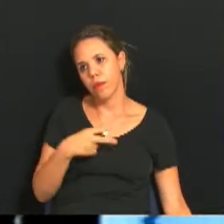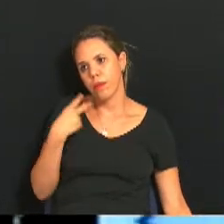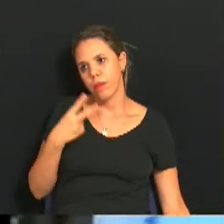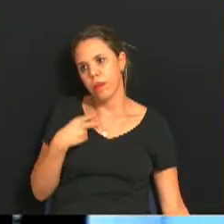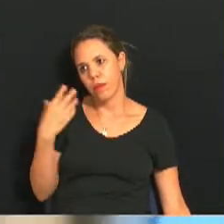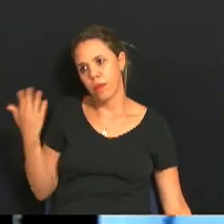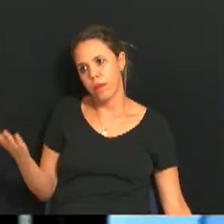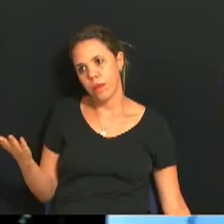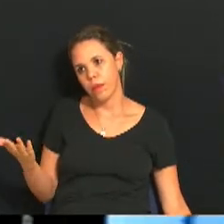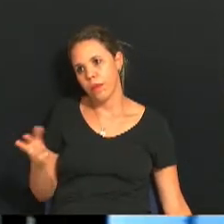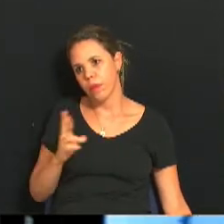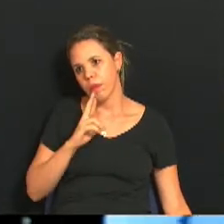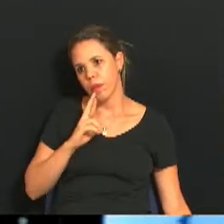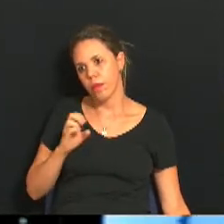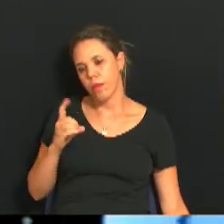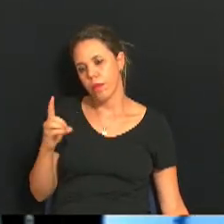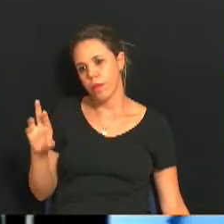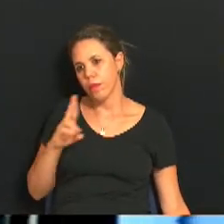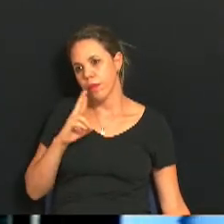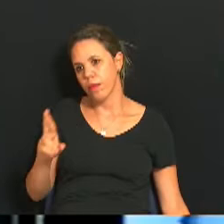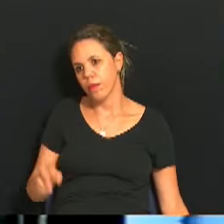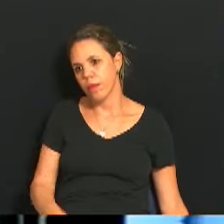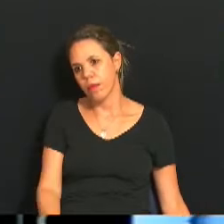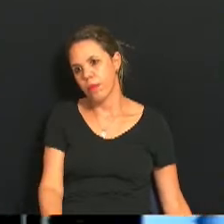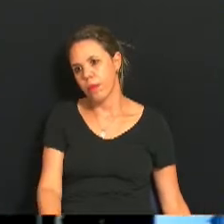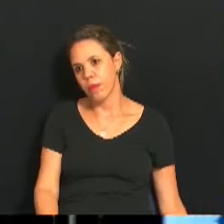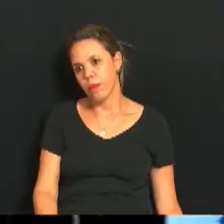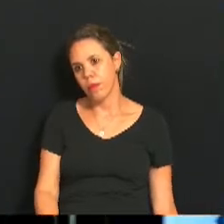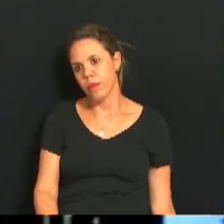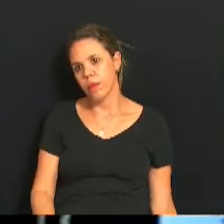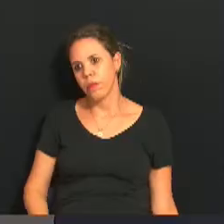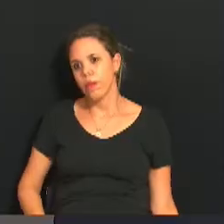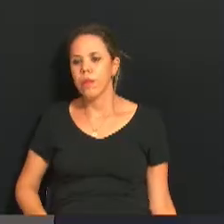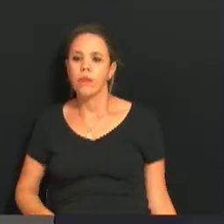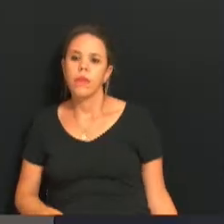vereador para que então ainda que possa fazer os esclarecimentos